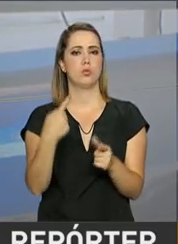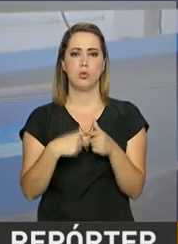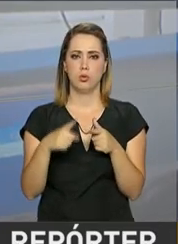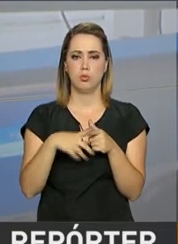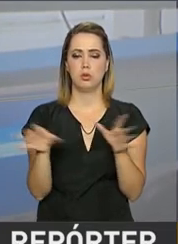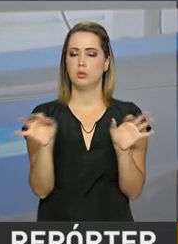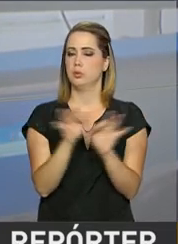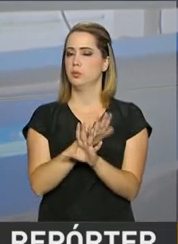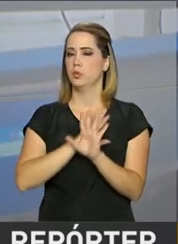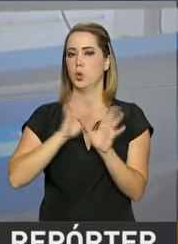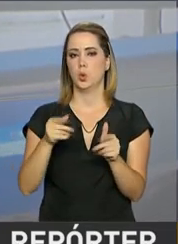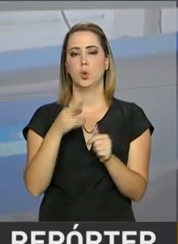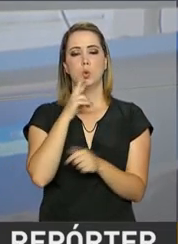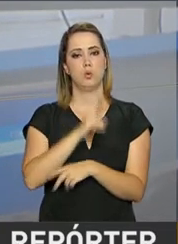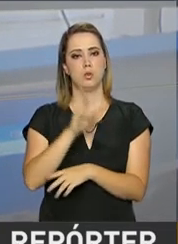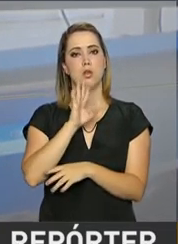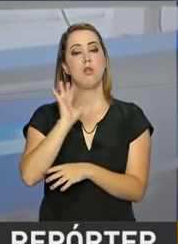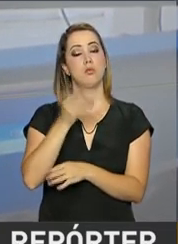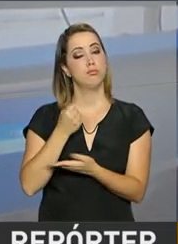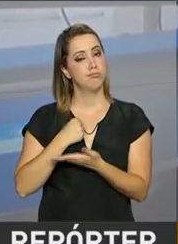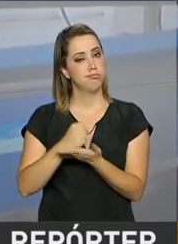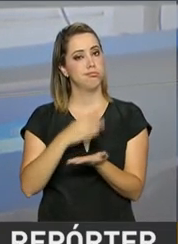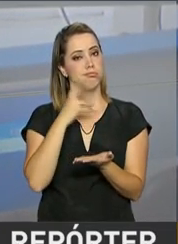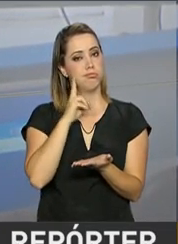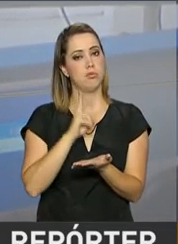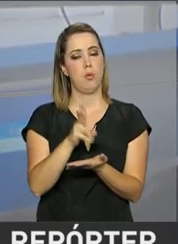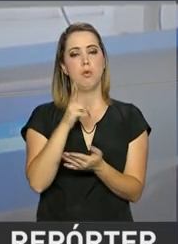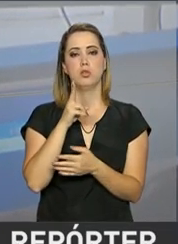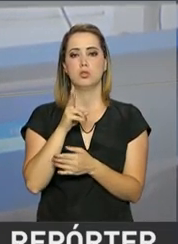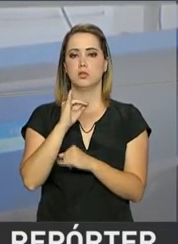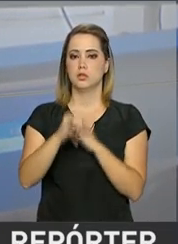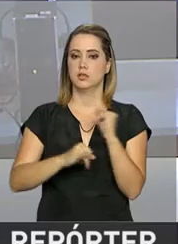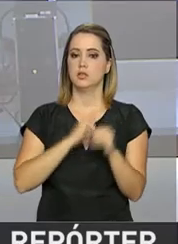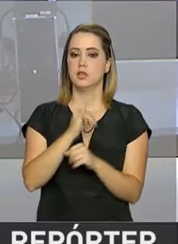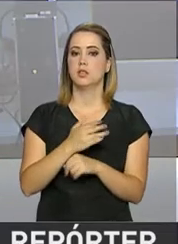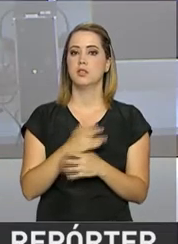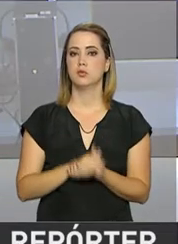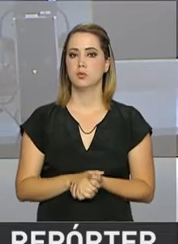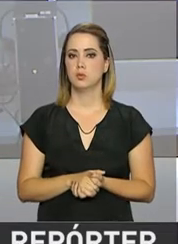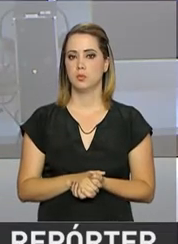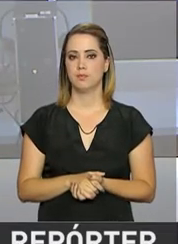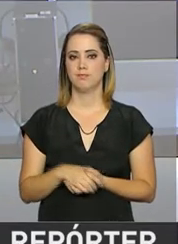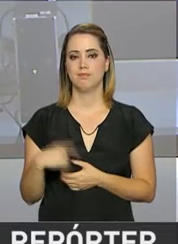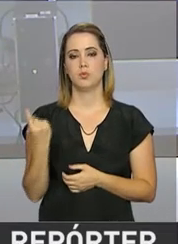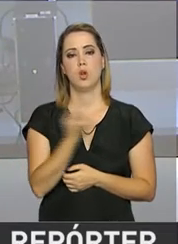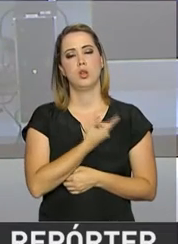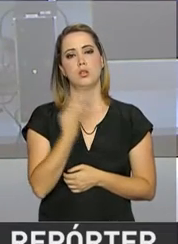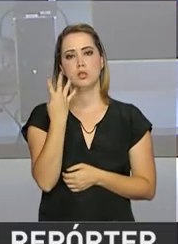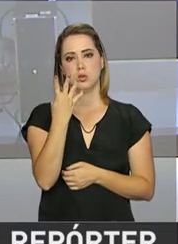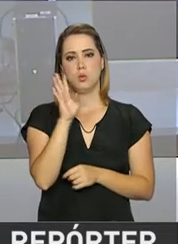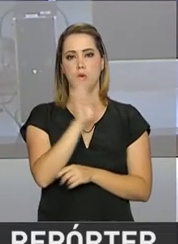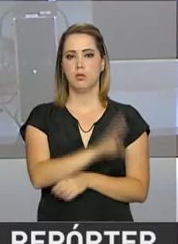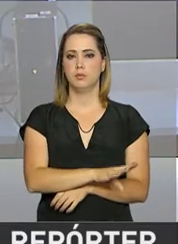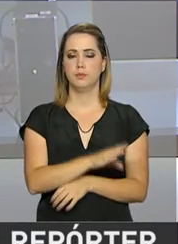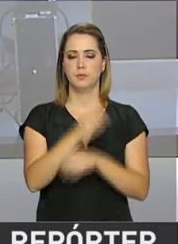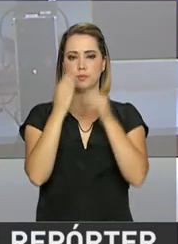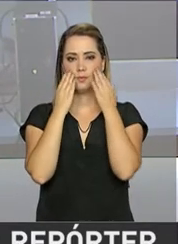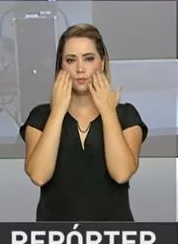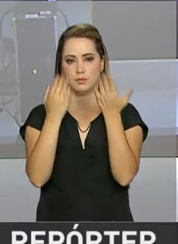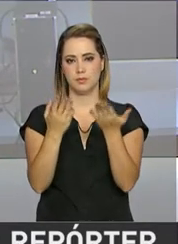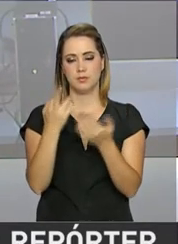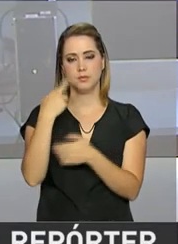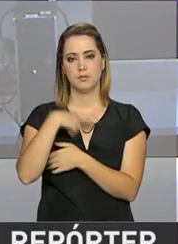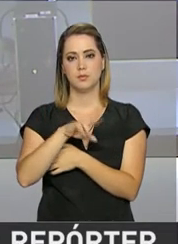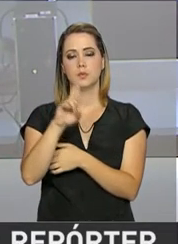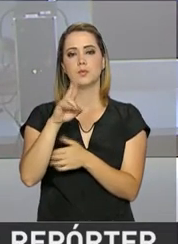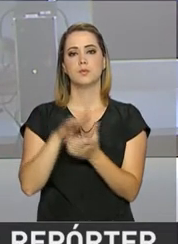dia, todos os resultados estarão disponíveis na página do INEP. Nós voltamos às 16h na próxima edição